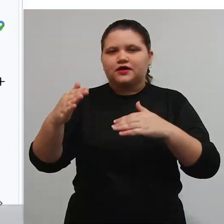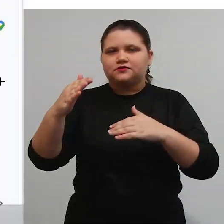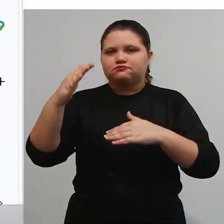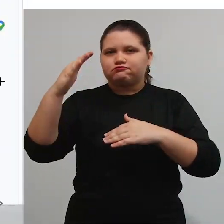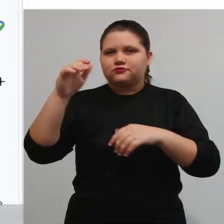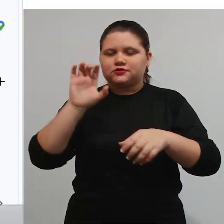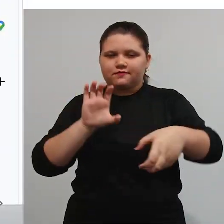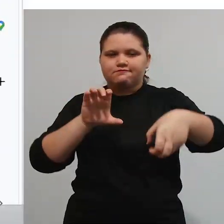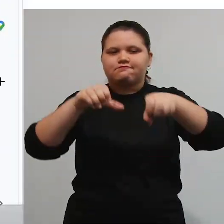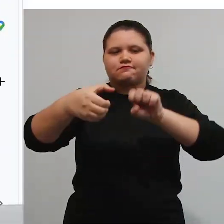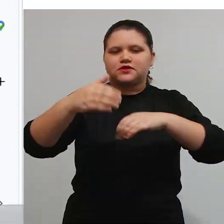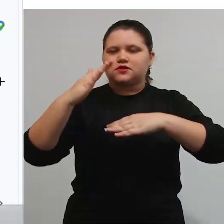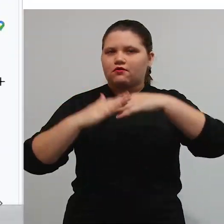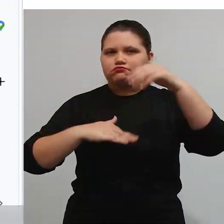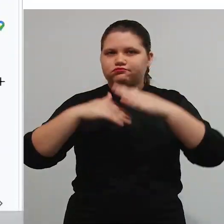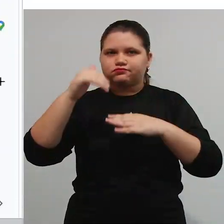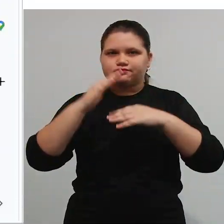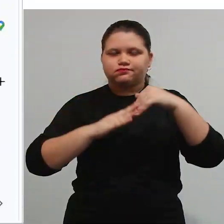profissional.